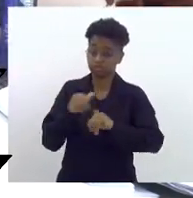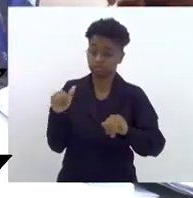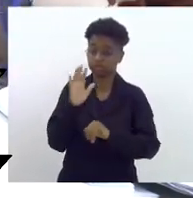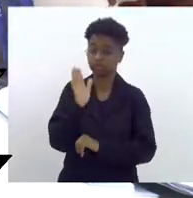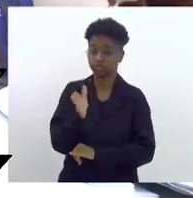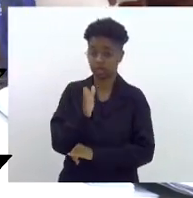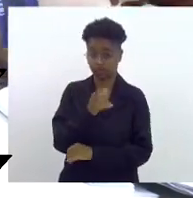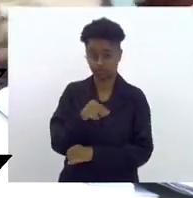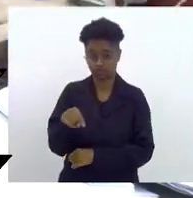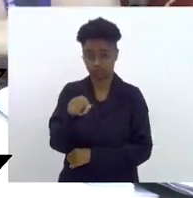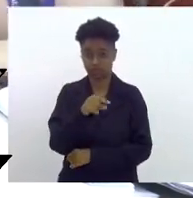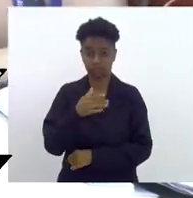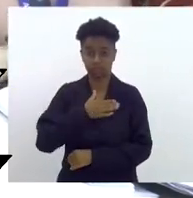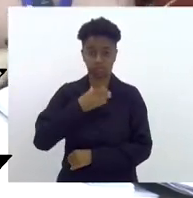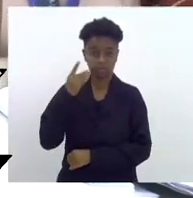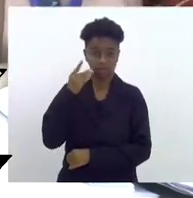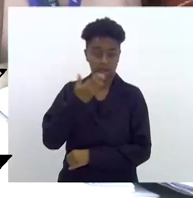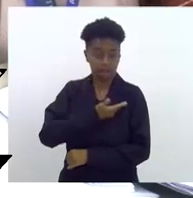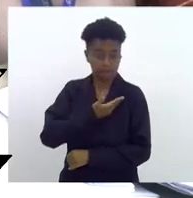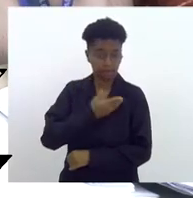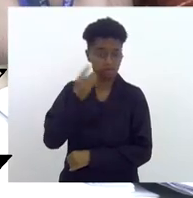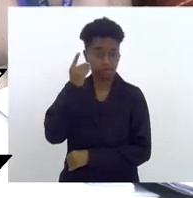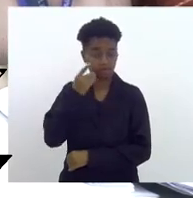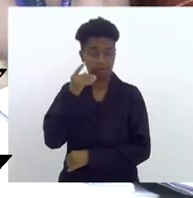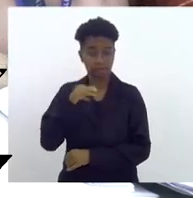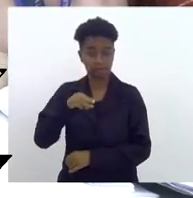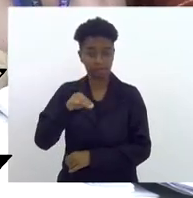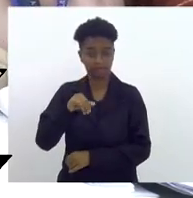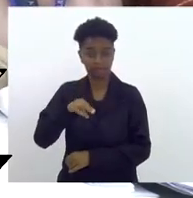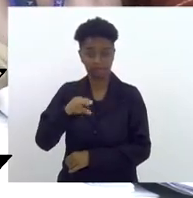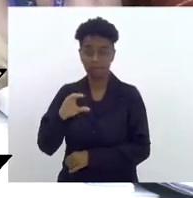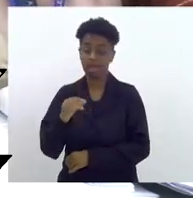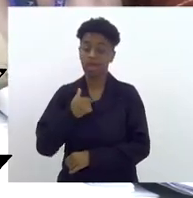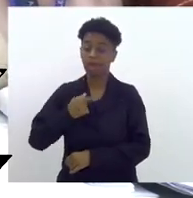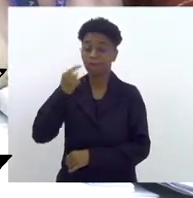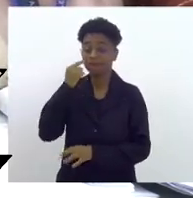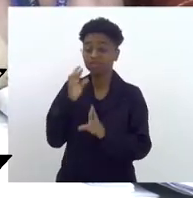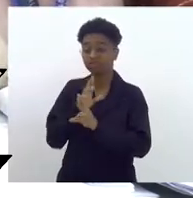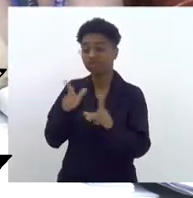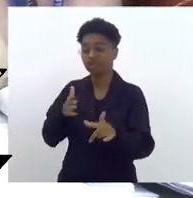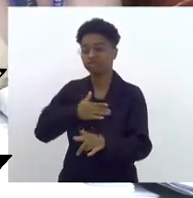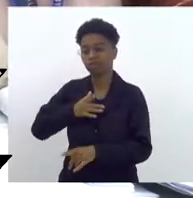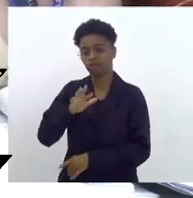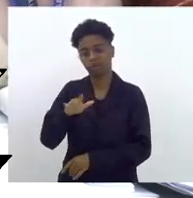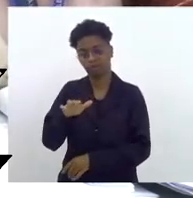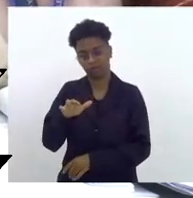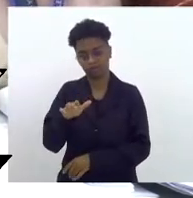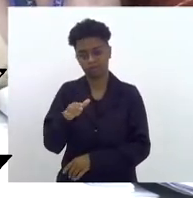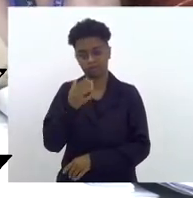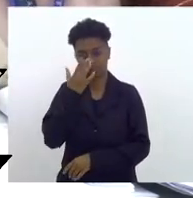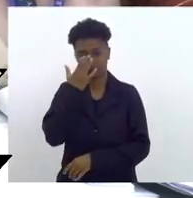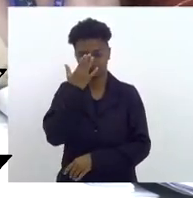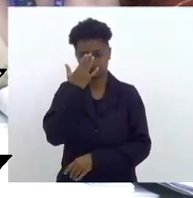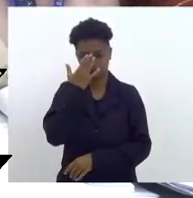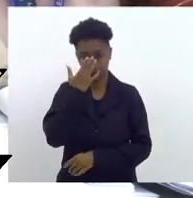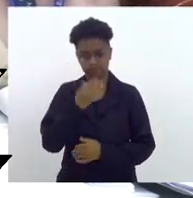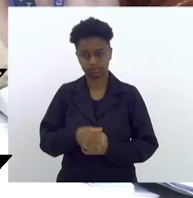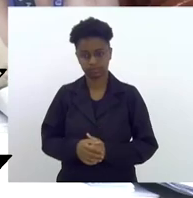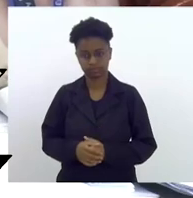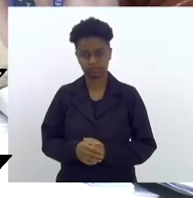meu querido amigo deputado Mickey que pensa um pouco diferente do meu irmão e Conselheiro hoje Deputado ex deputado Márcio Pacheco